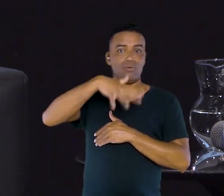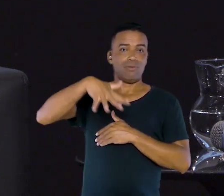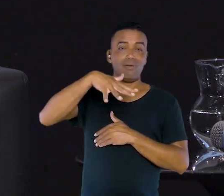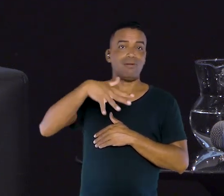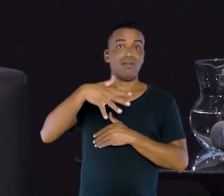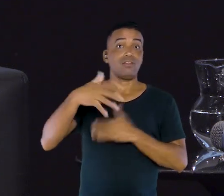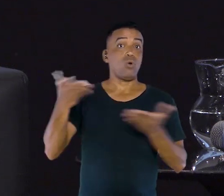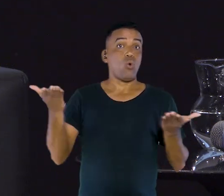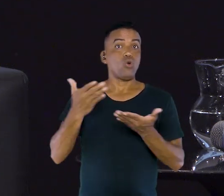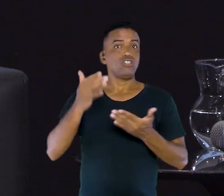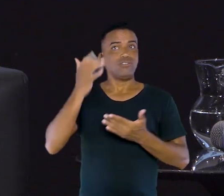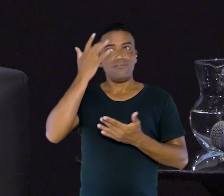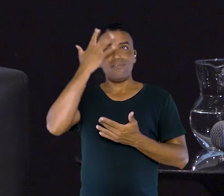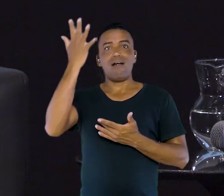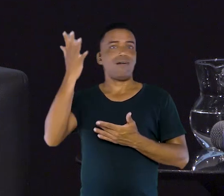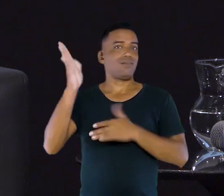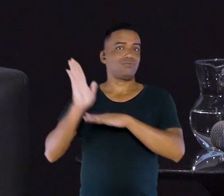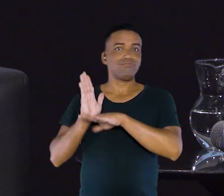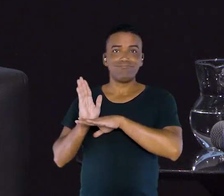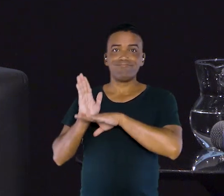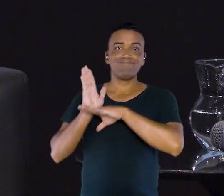isso. Eu acho que facilitou